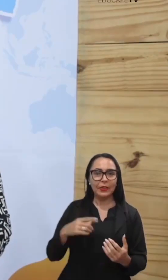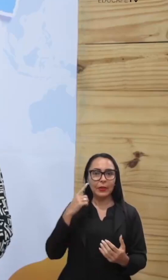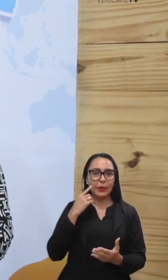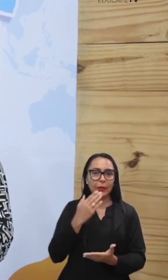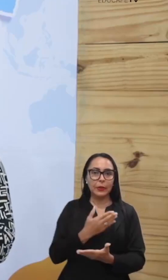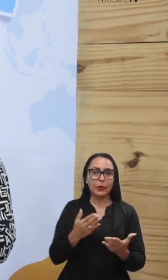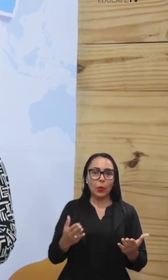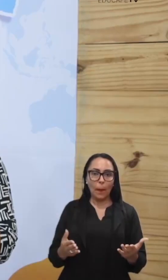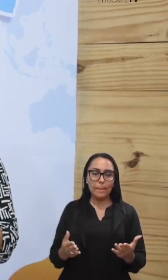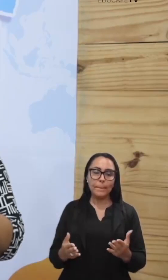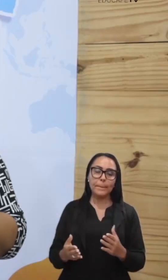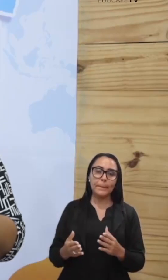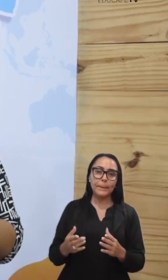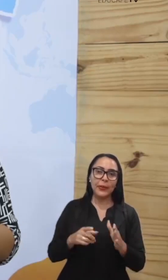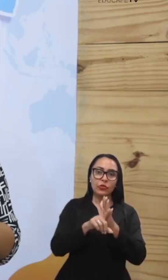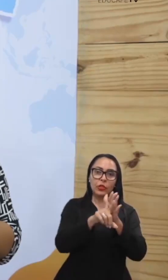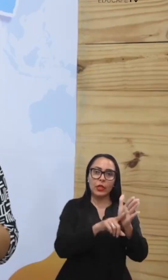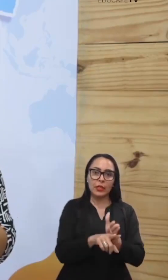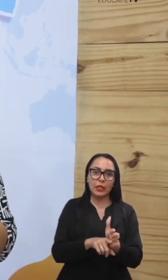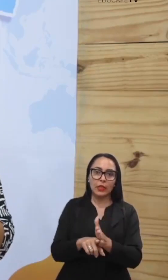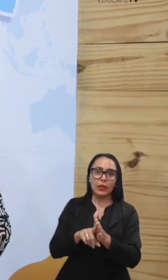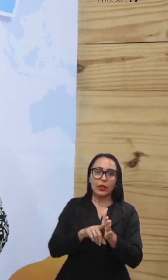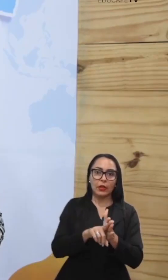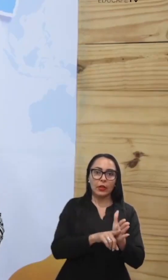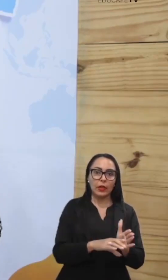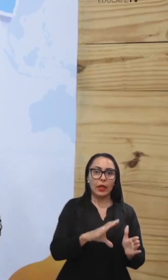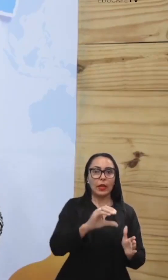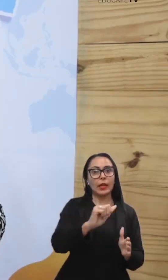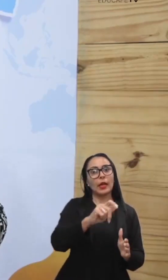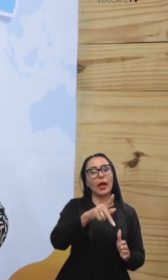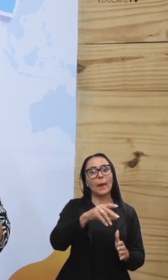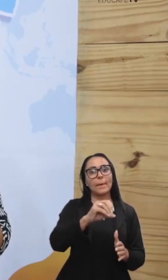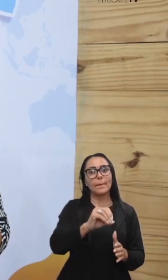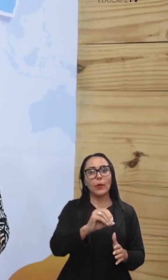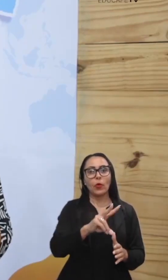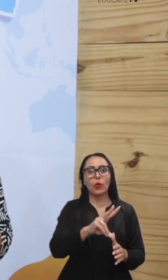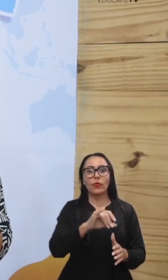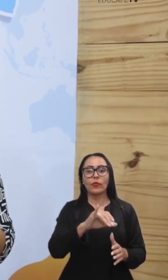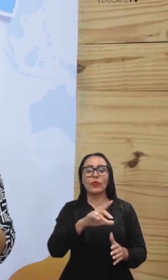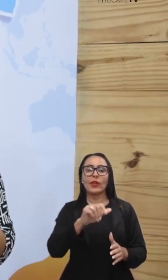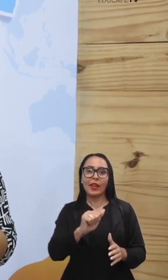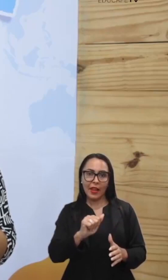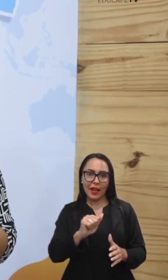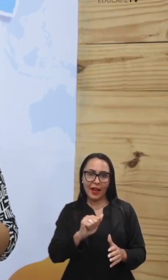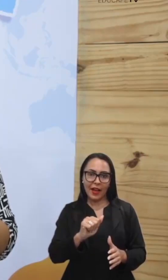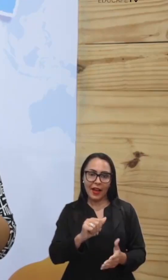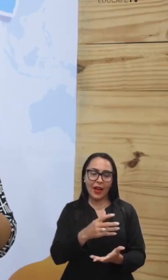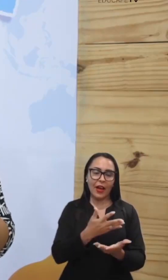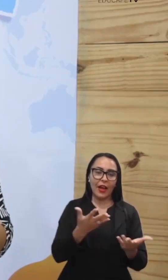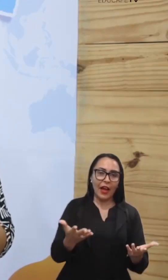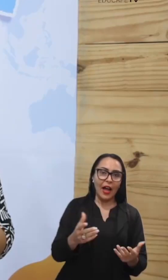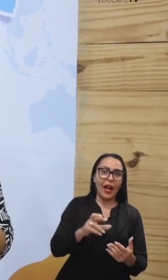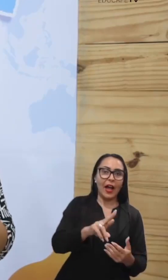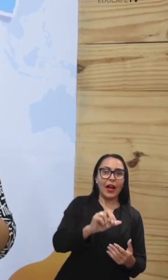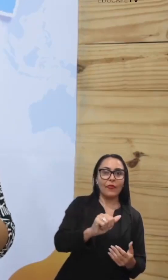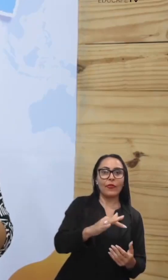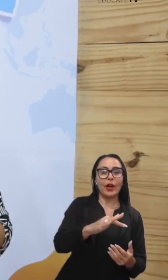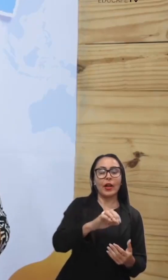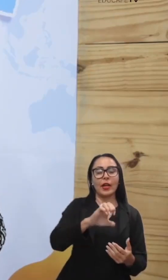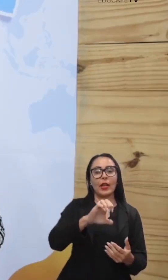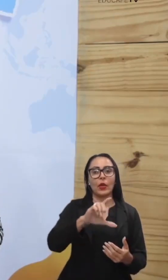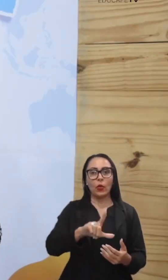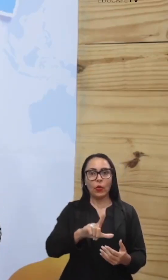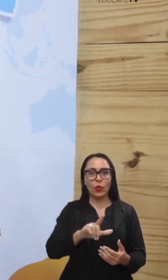dos pesquisadores Fernando César Capovilla e Valquíria Duarte Rafael. Nessa obra, além